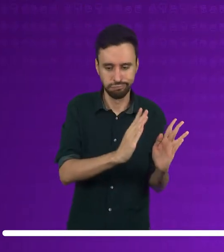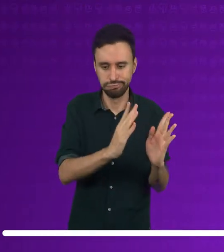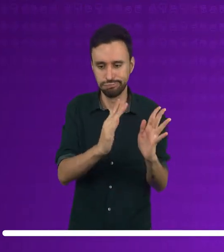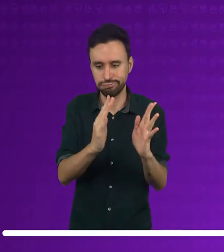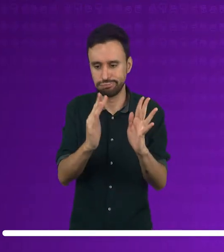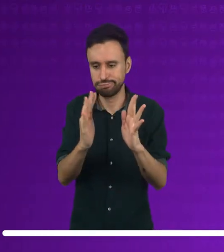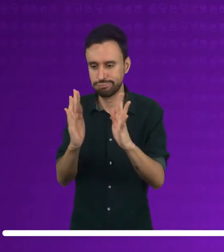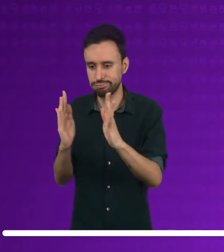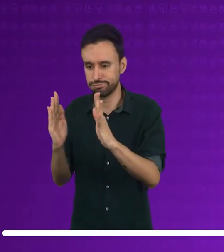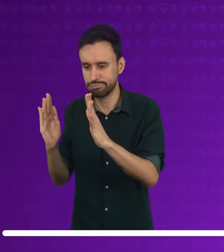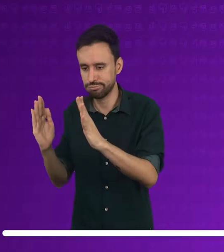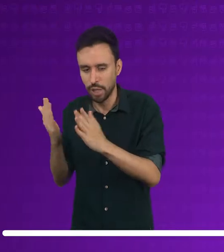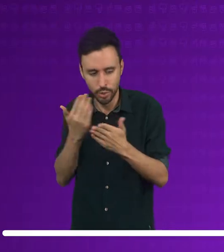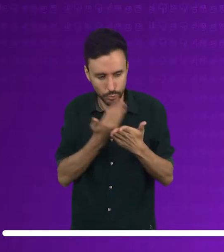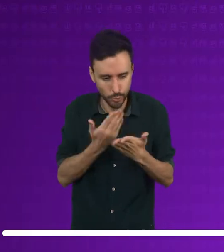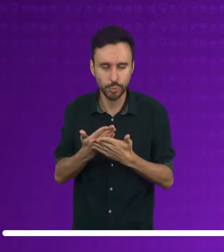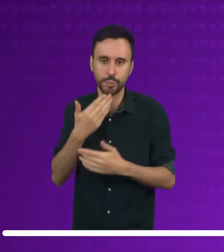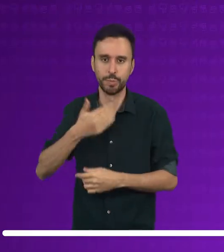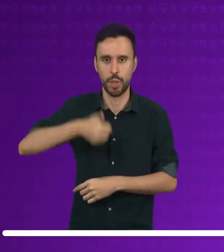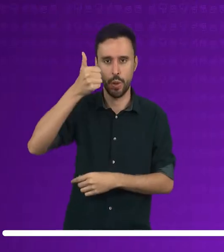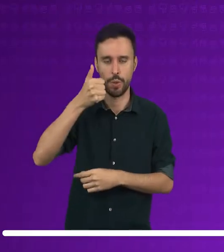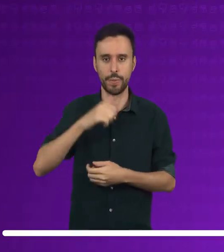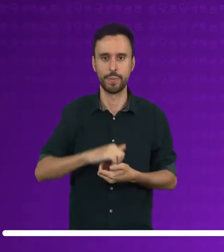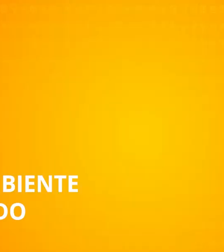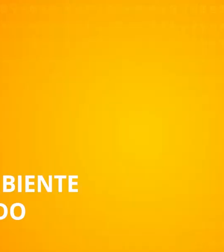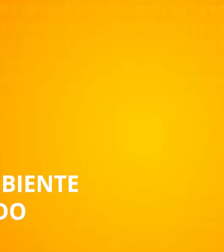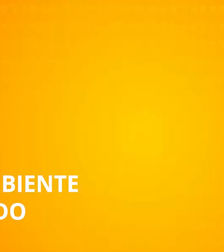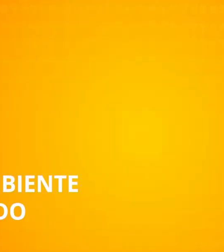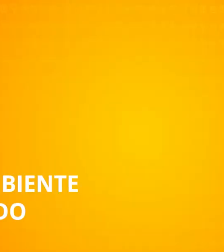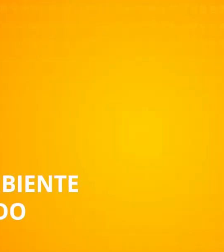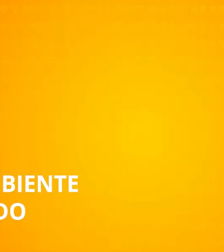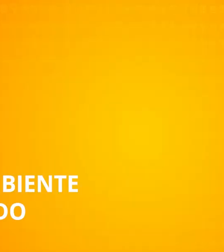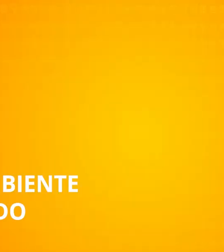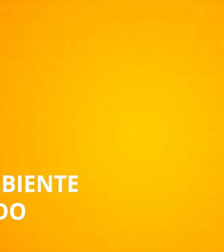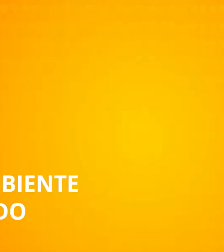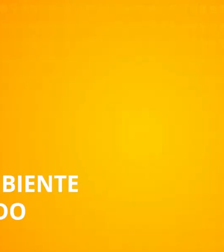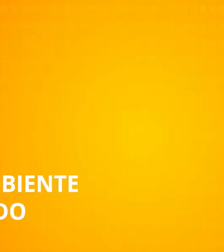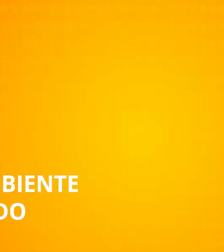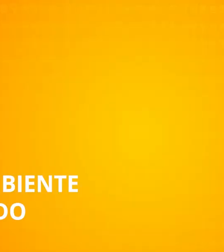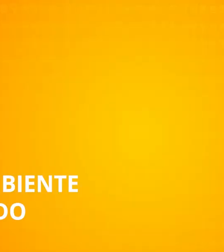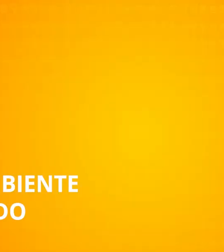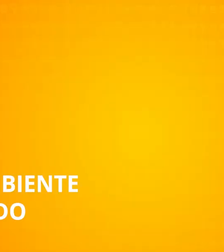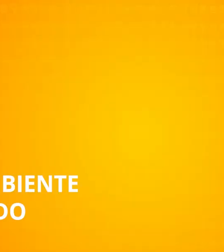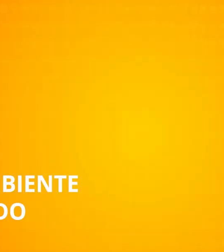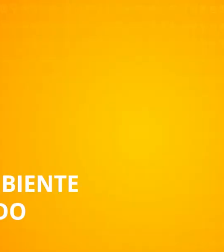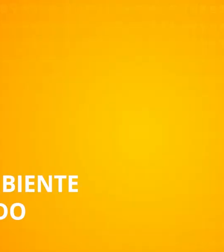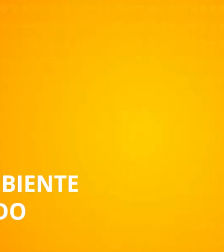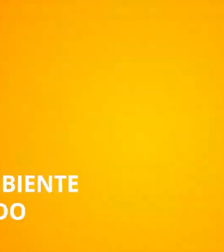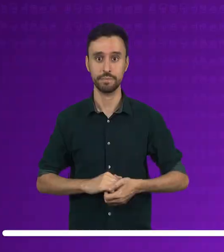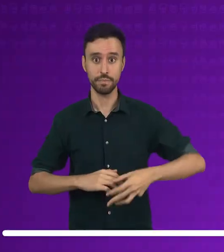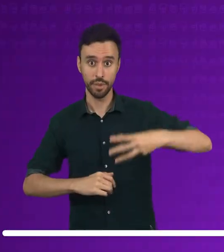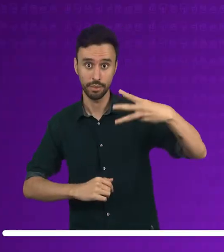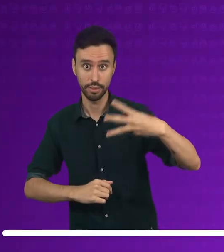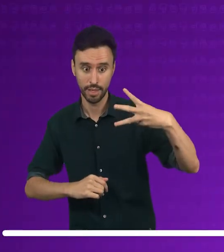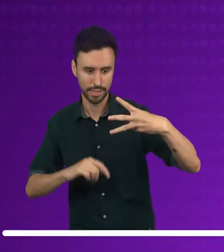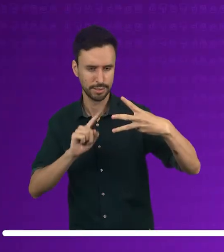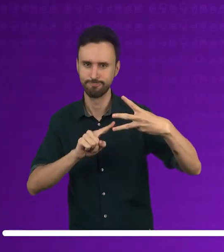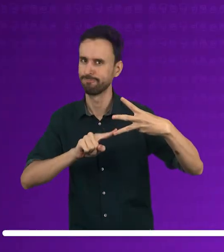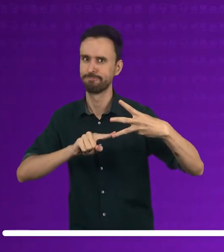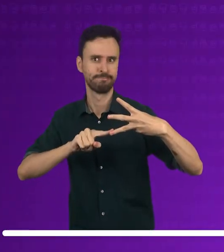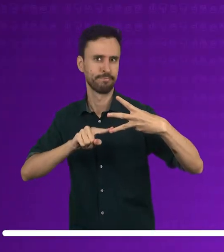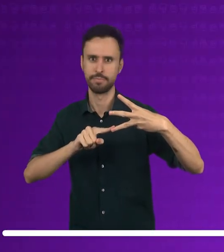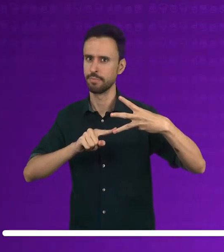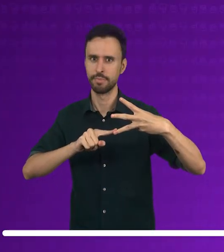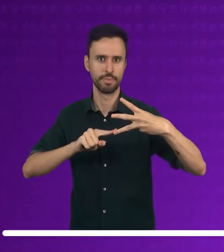perceberá que a sua produtividade vai aumentar. Dica número 3. Tenha um ambiente adequado. Um dos